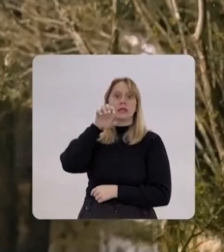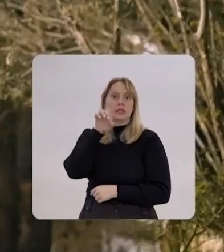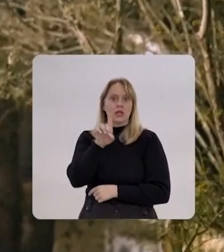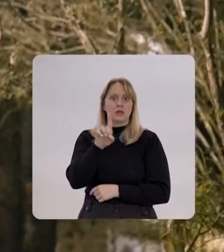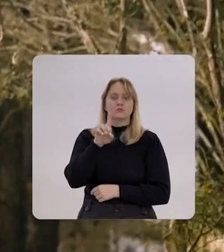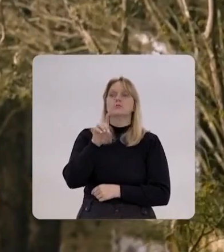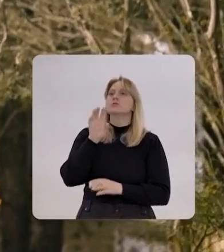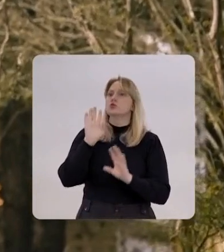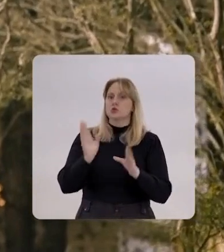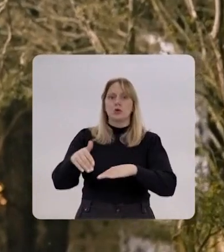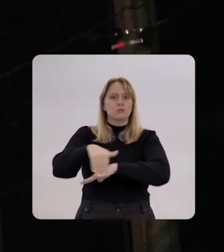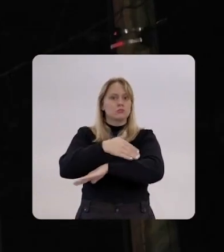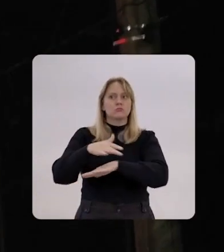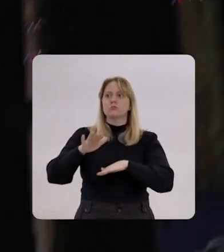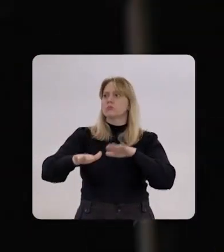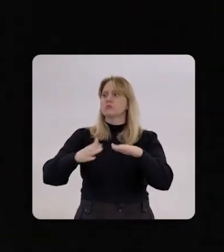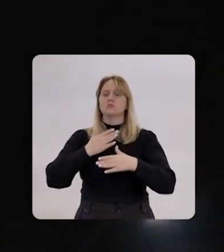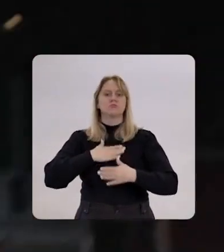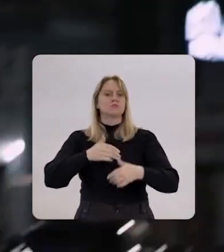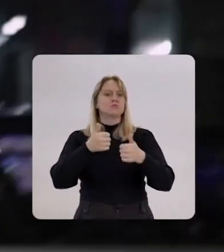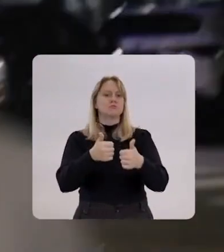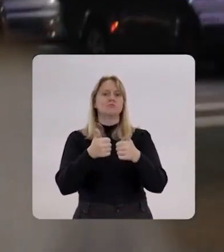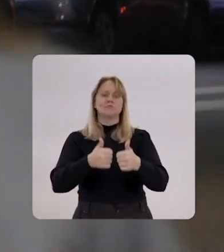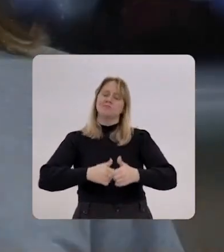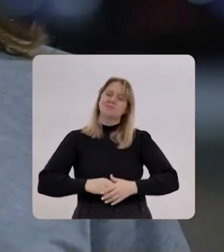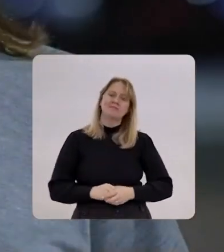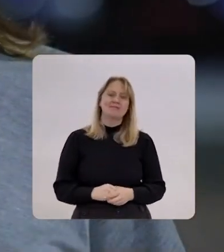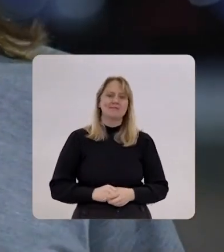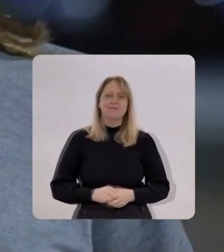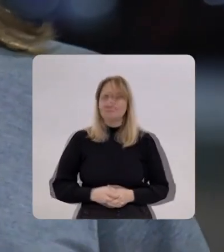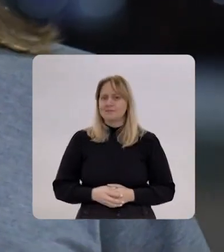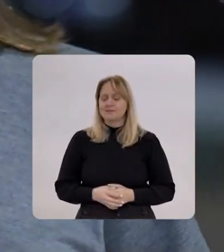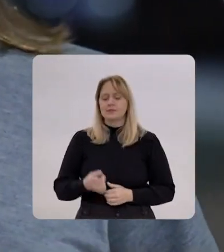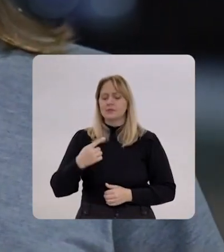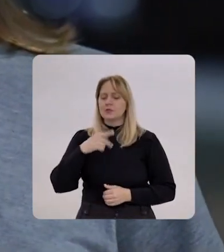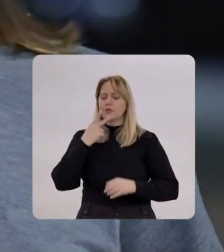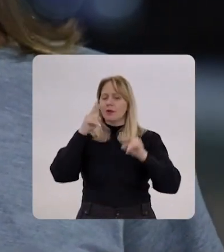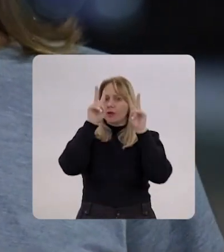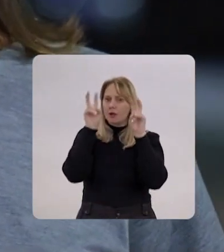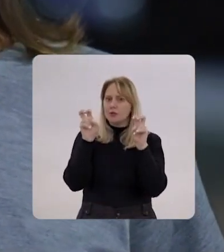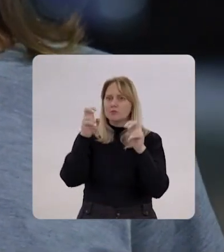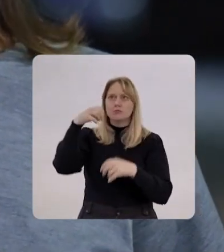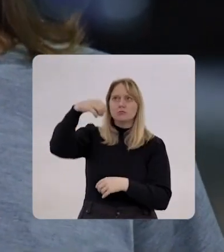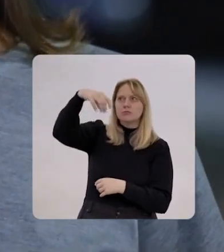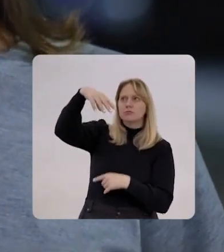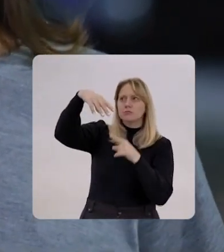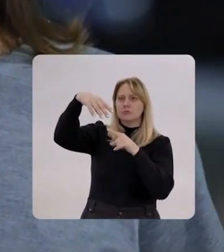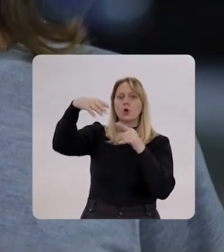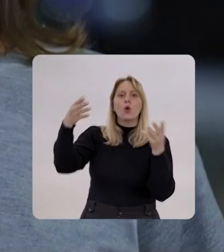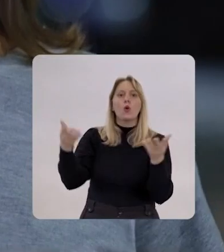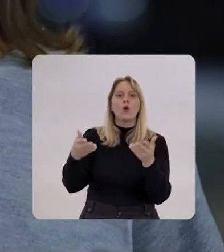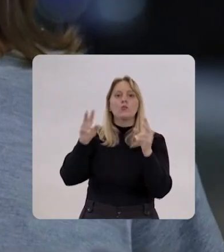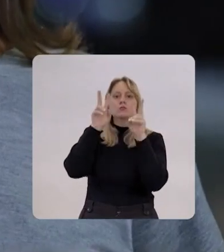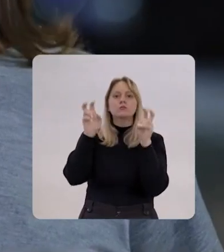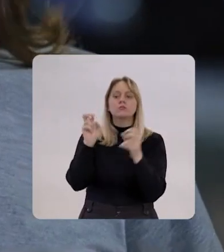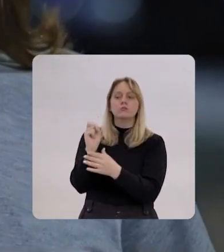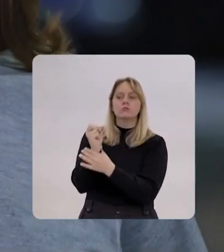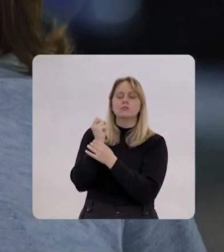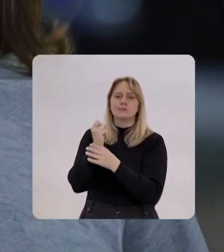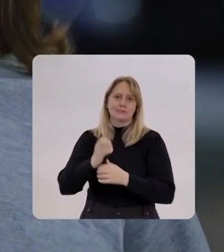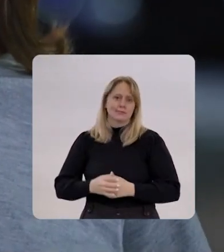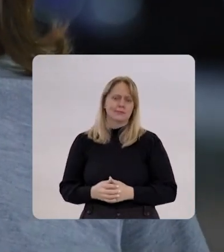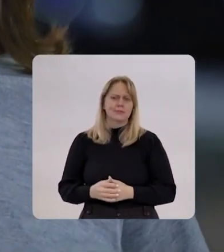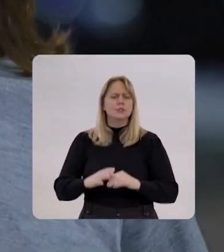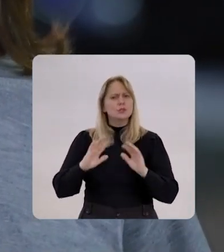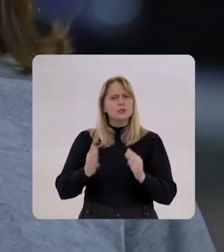instaladas, melhorando a iluminação pública. E por falar em iluminação, hoje o nosso assunto é segurança. Já